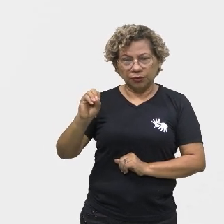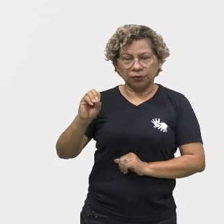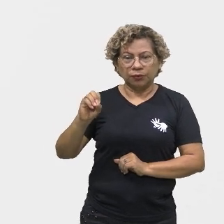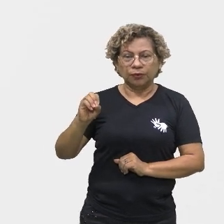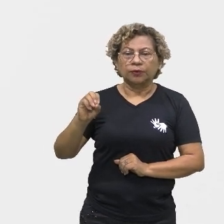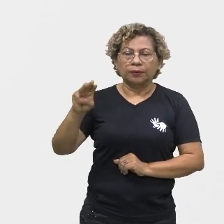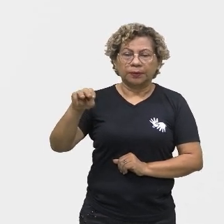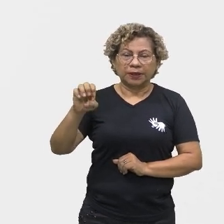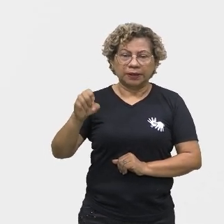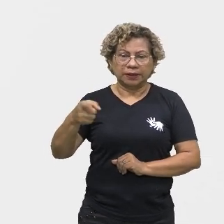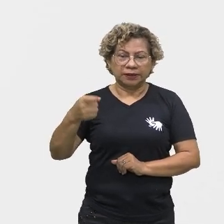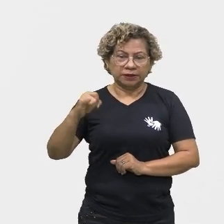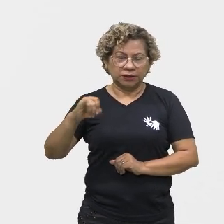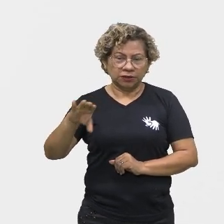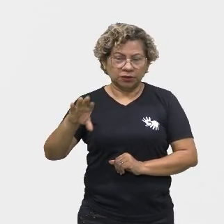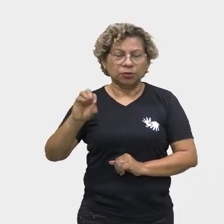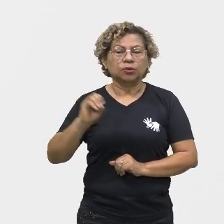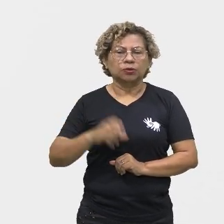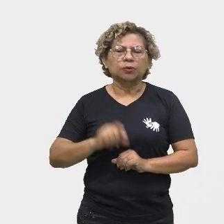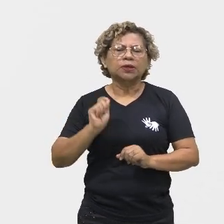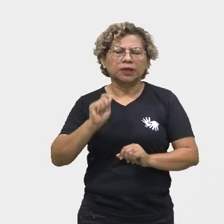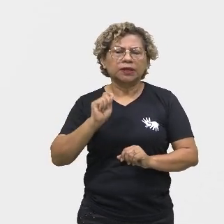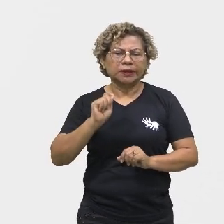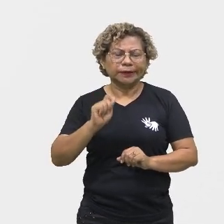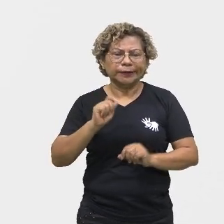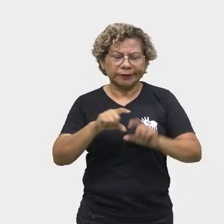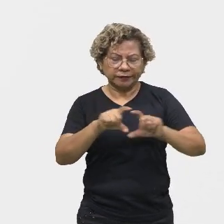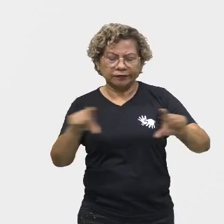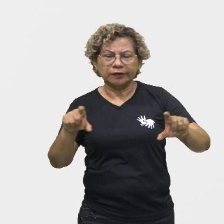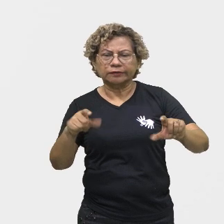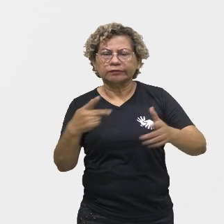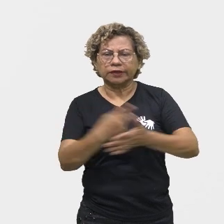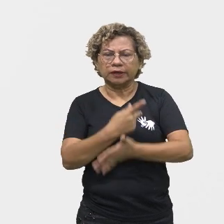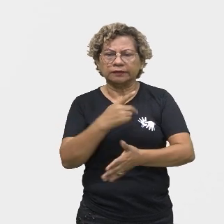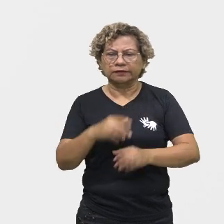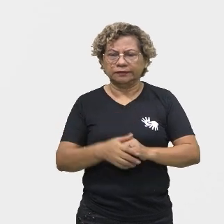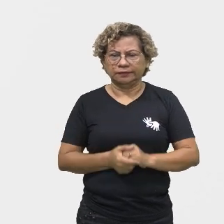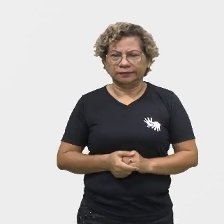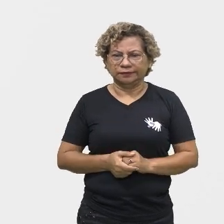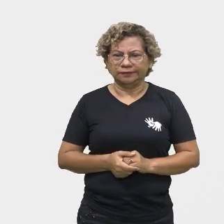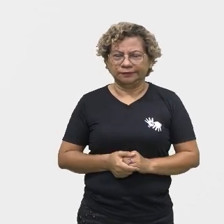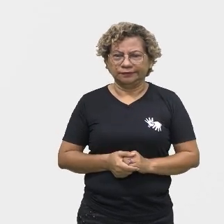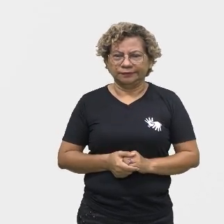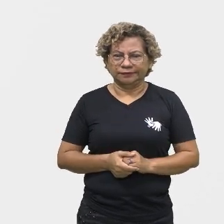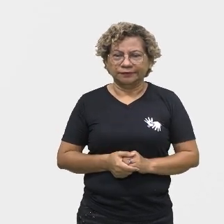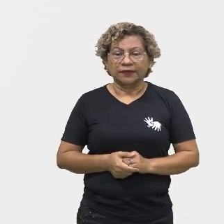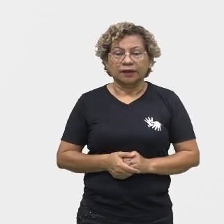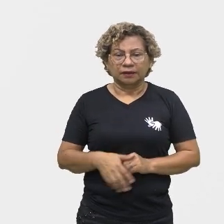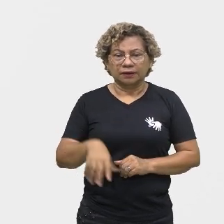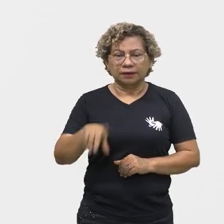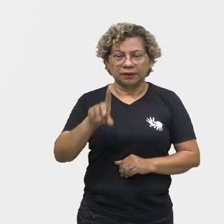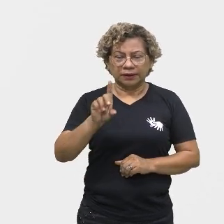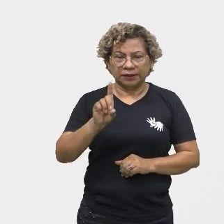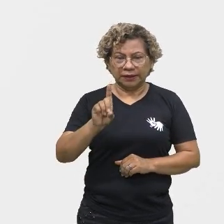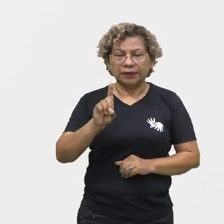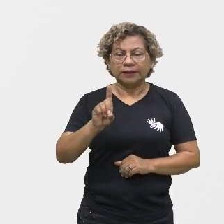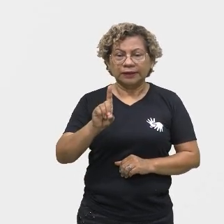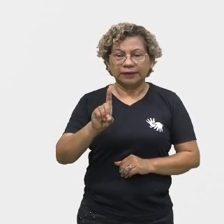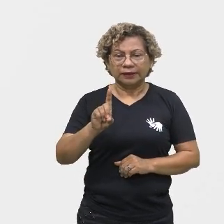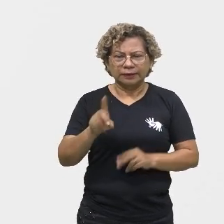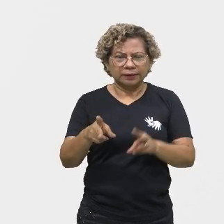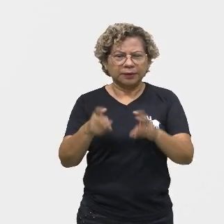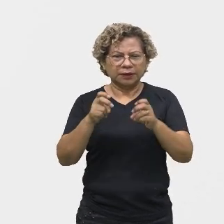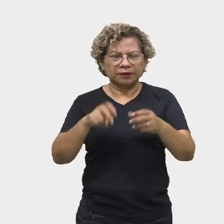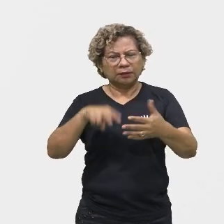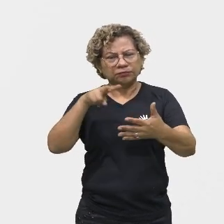nessa frase, o que nós temos de errado? Na letra D, será que nós temos alguma coisa errada ali? She will buy an English